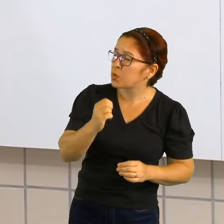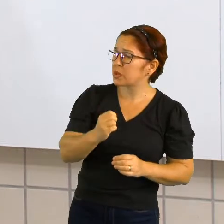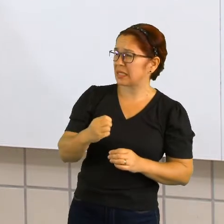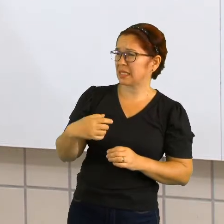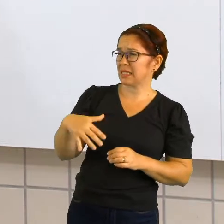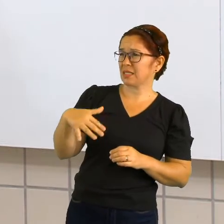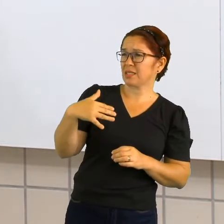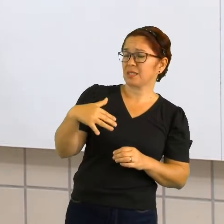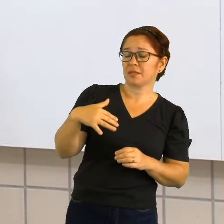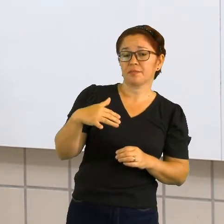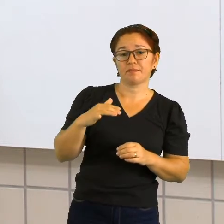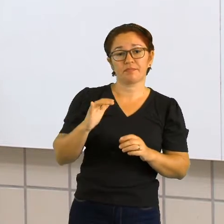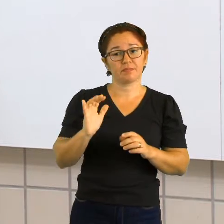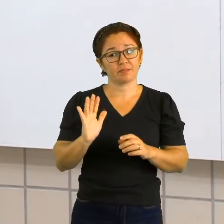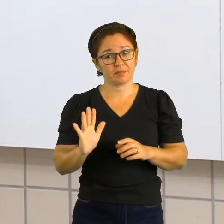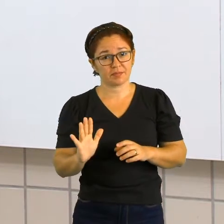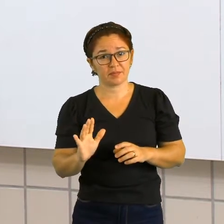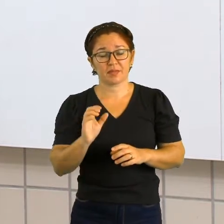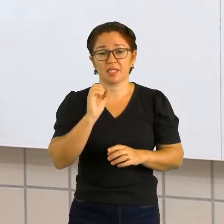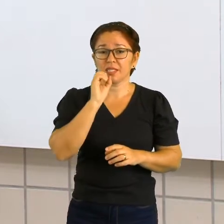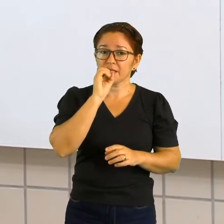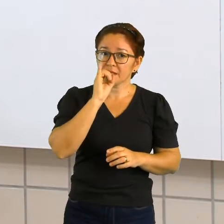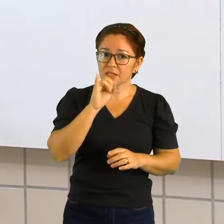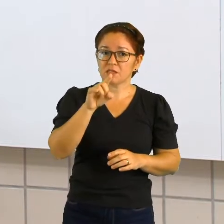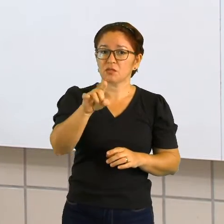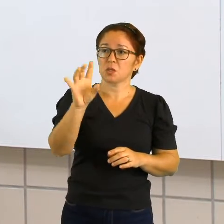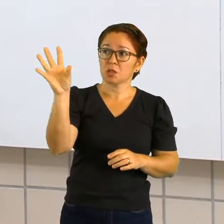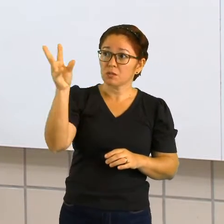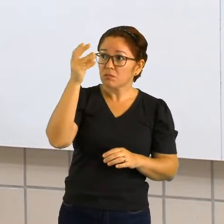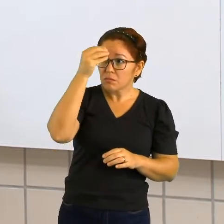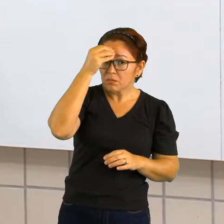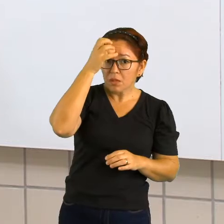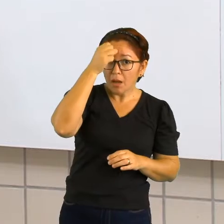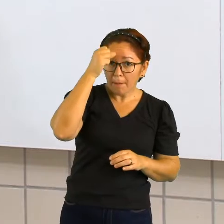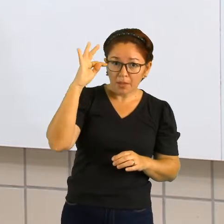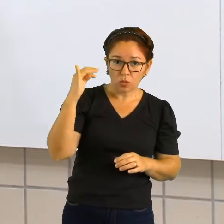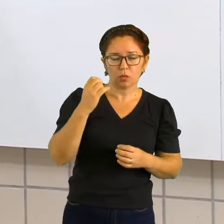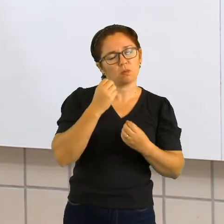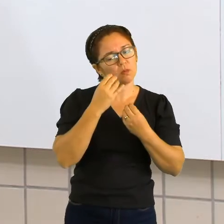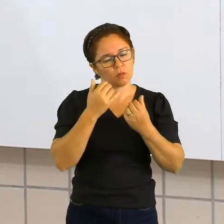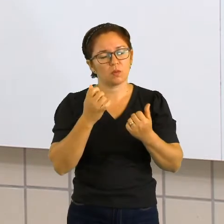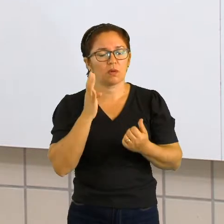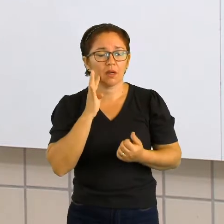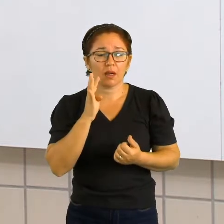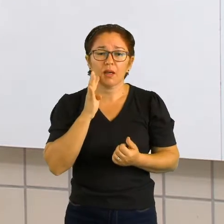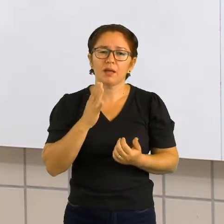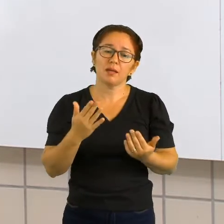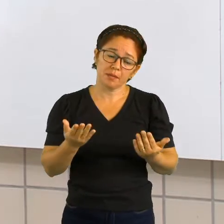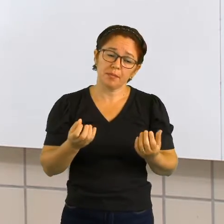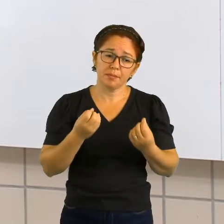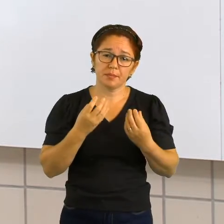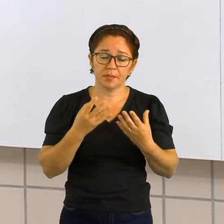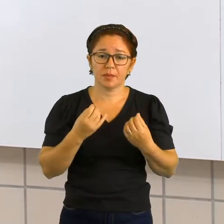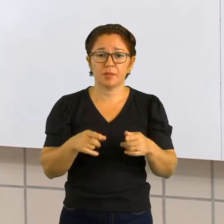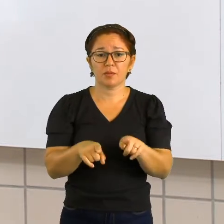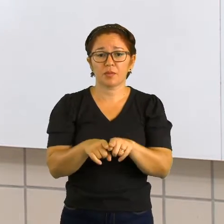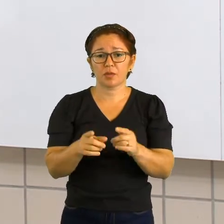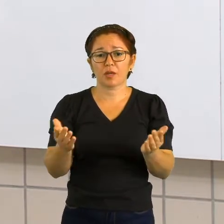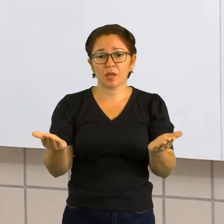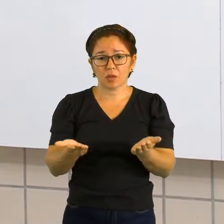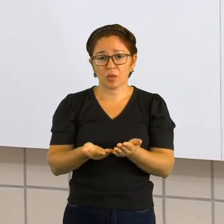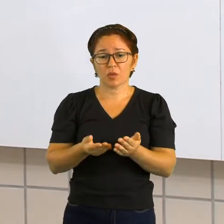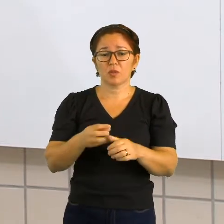isso. Bom, se você aprender, bacana, certo? Até porque essa nossa aula de